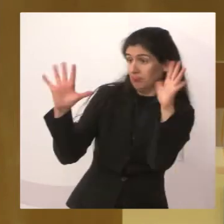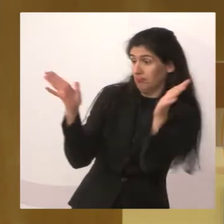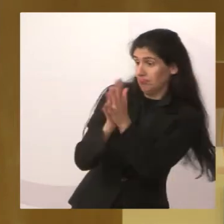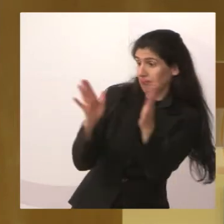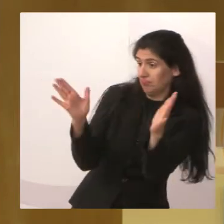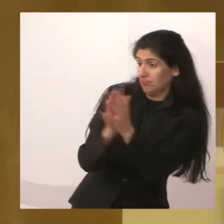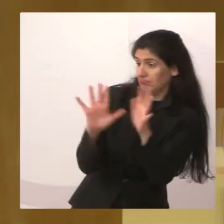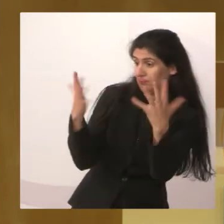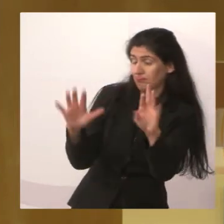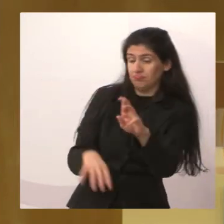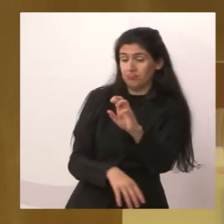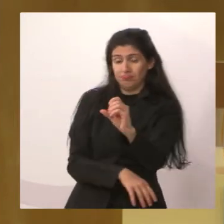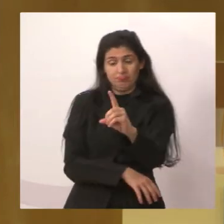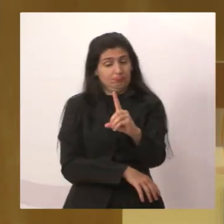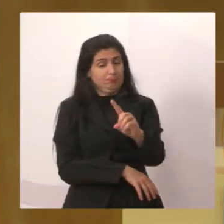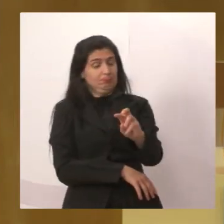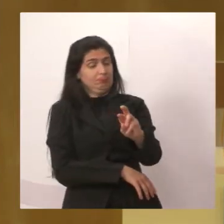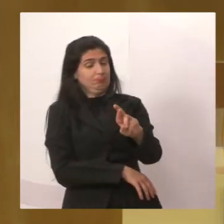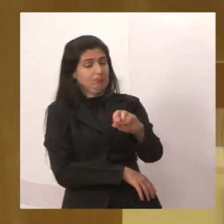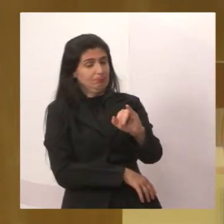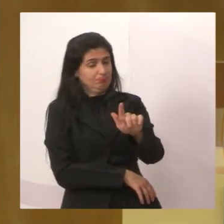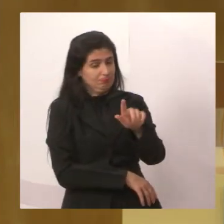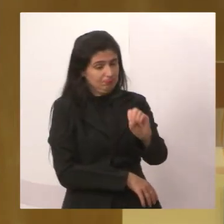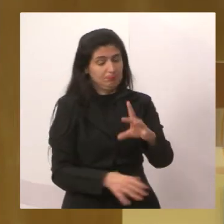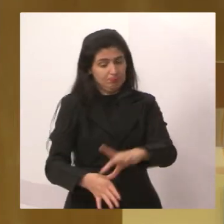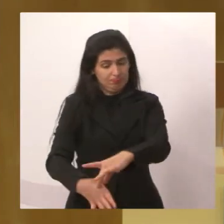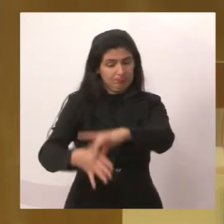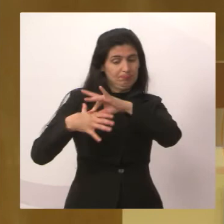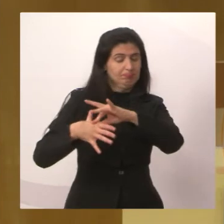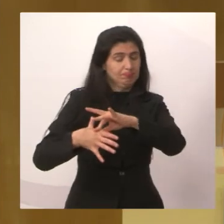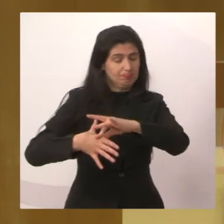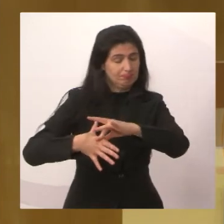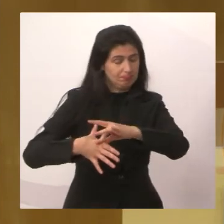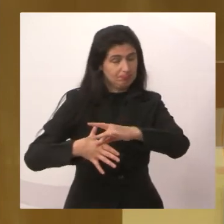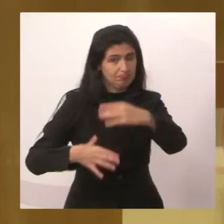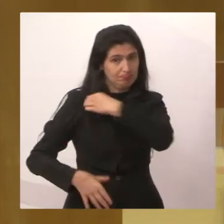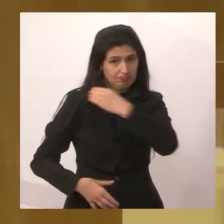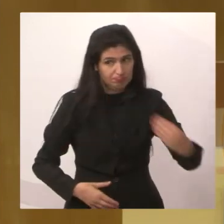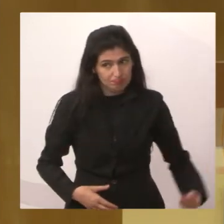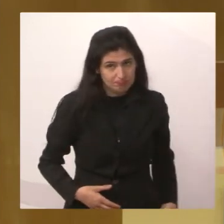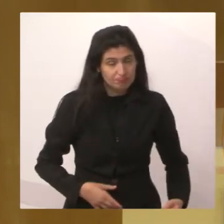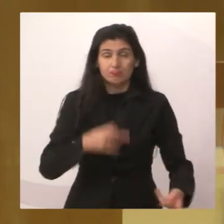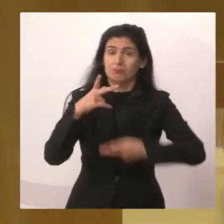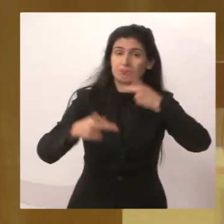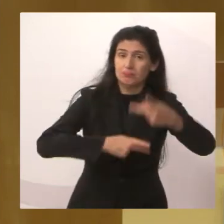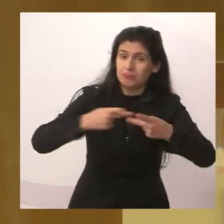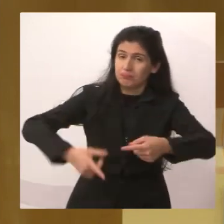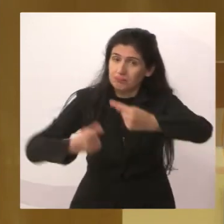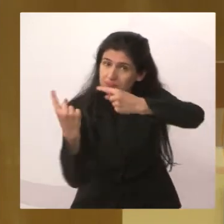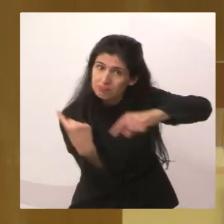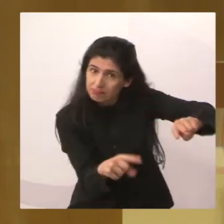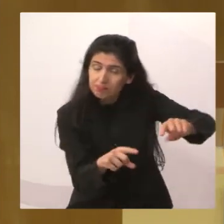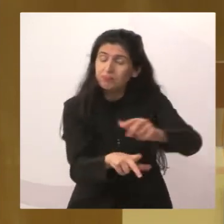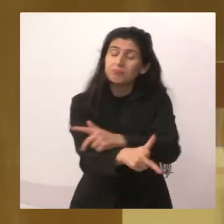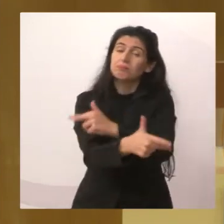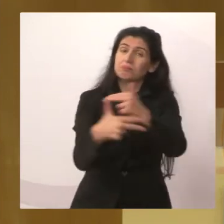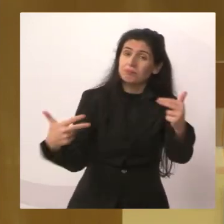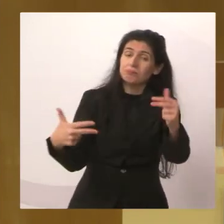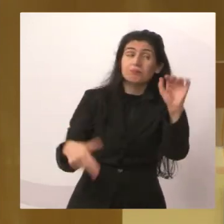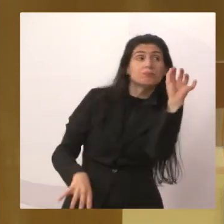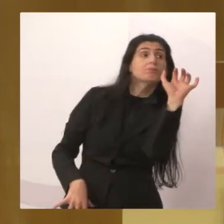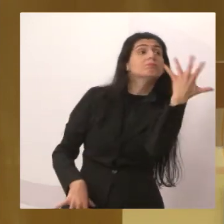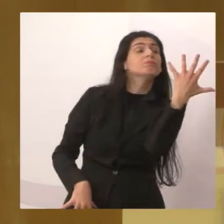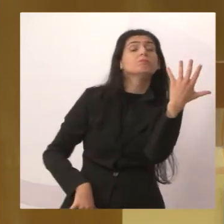sendo líder do governo, da base do governo, né, falou aqui que é contra algumas coisas que acontecem dentro do